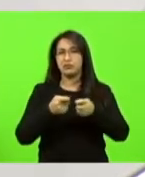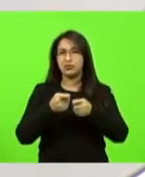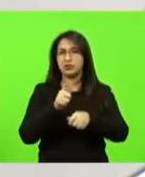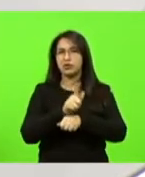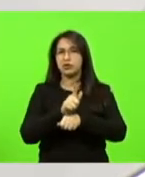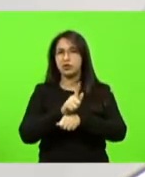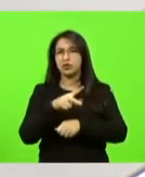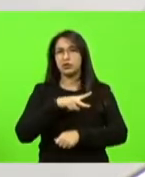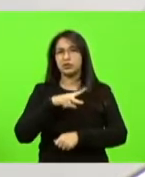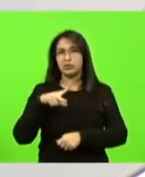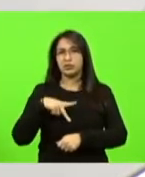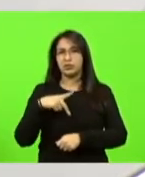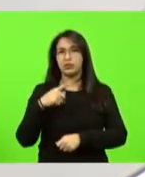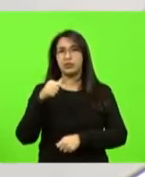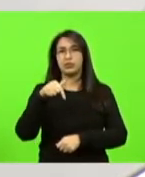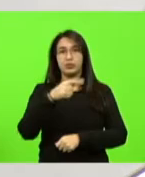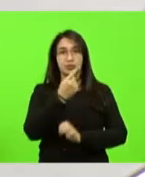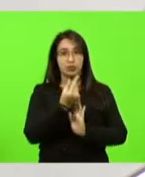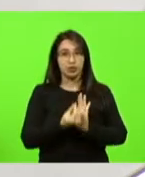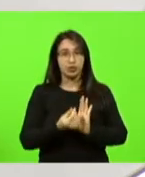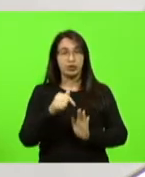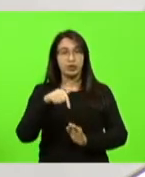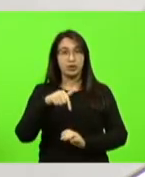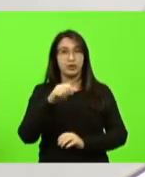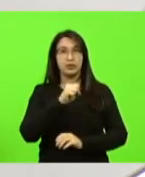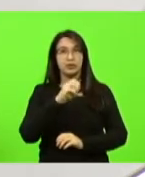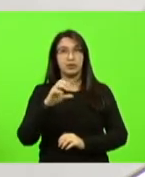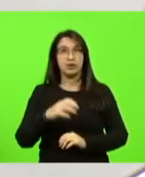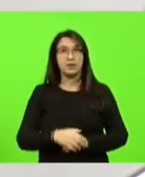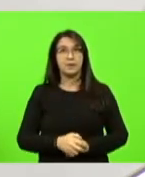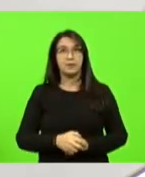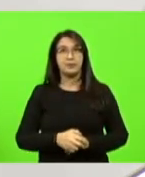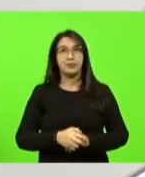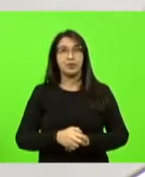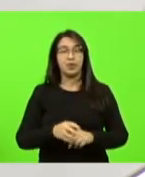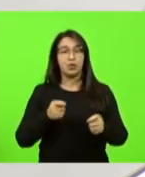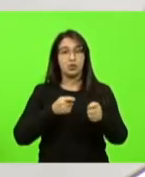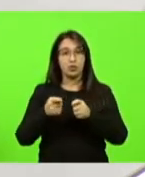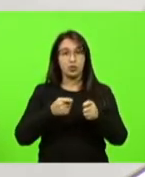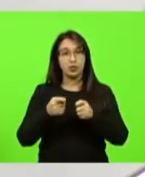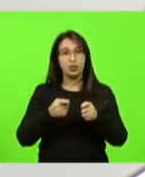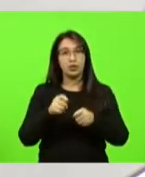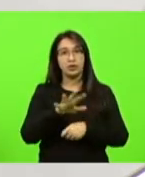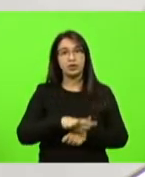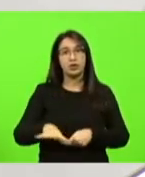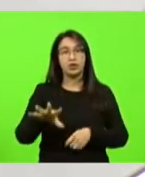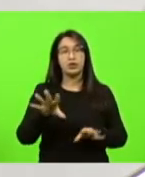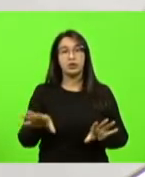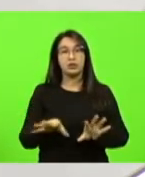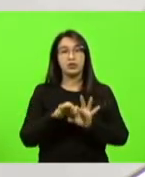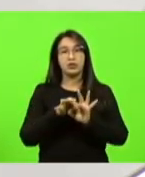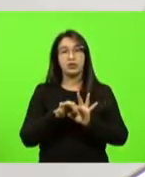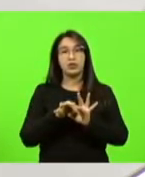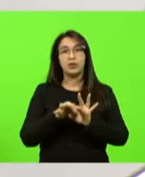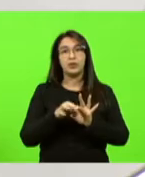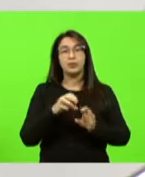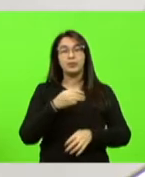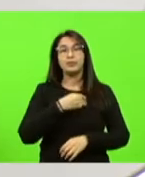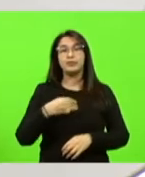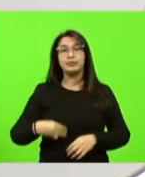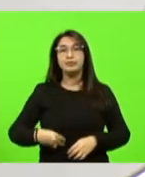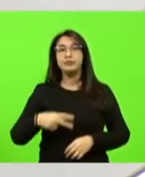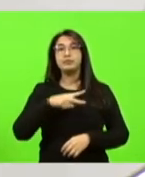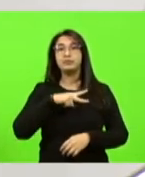públicos em Santa Catarina. Quem é contra o projeto? Controladoria Geral da União, Ministério Público de Contas, Ministério Público do